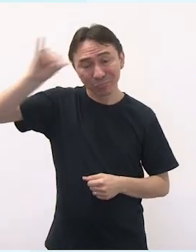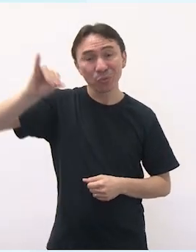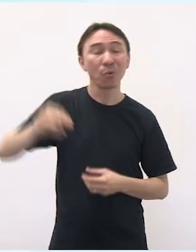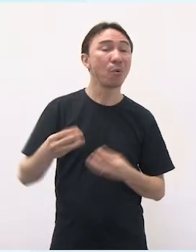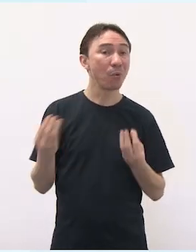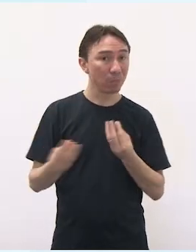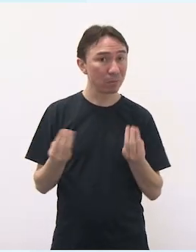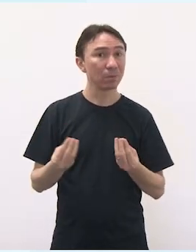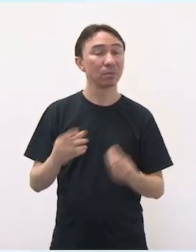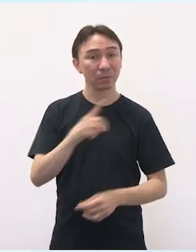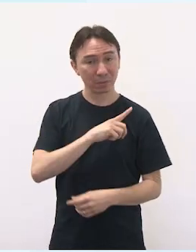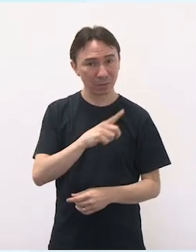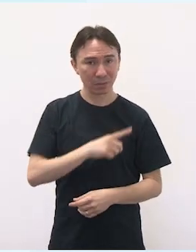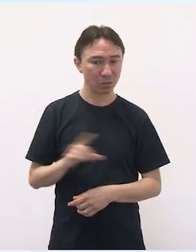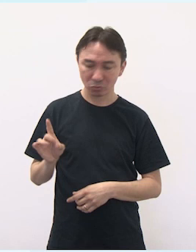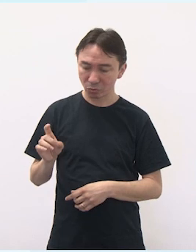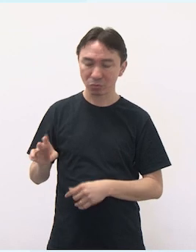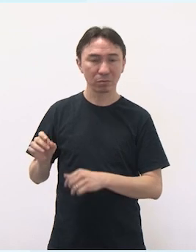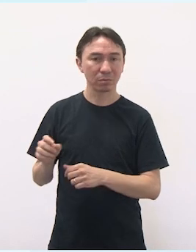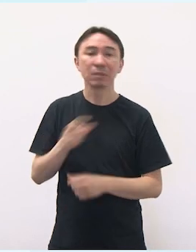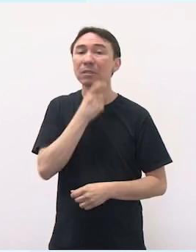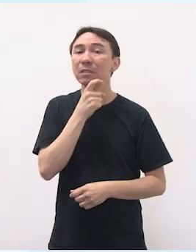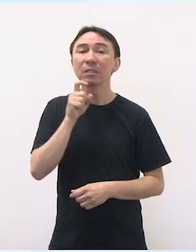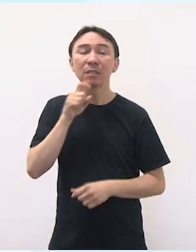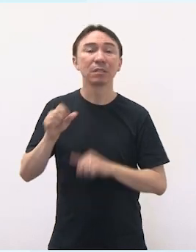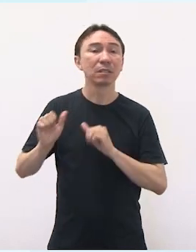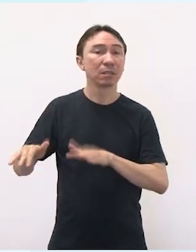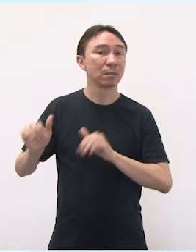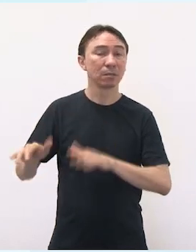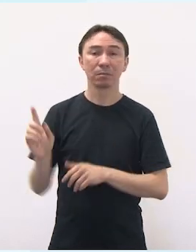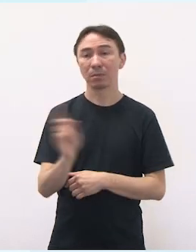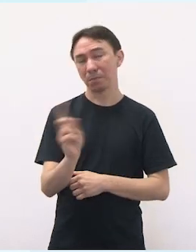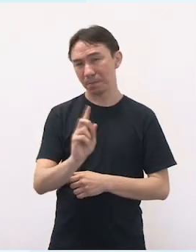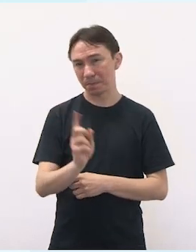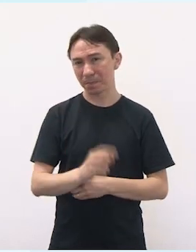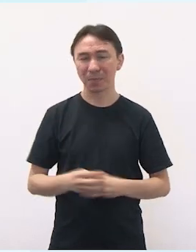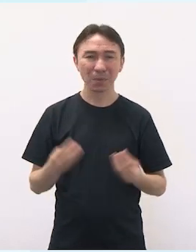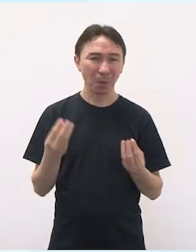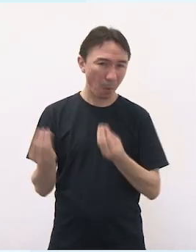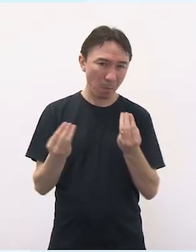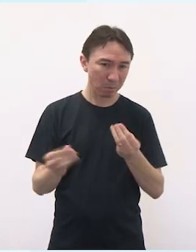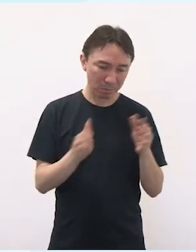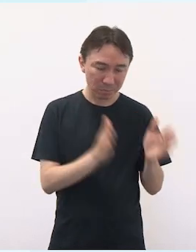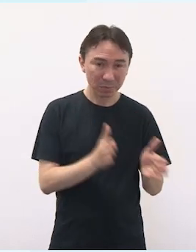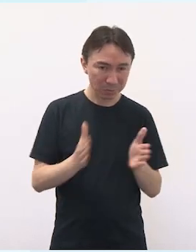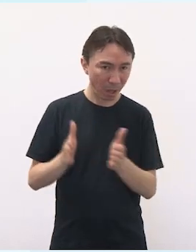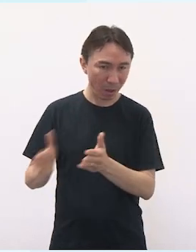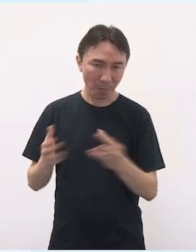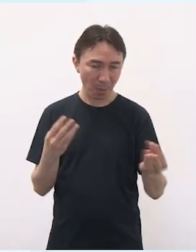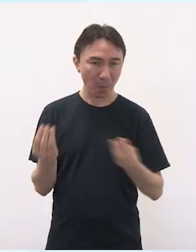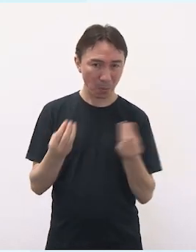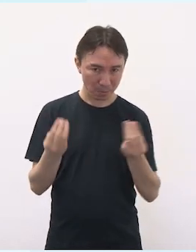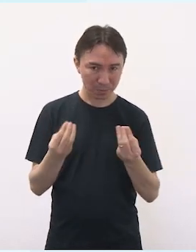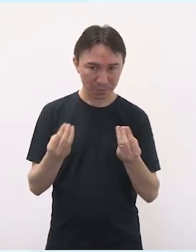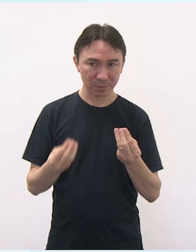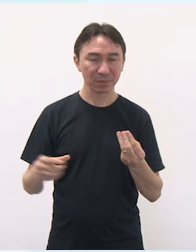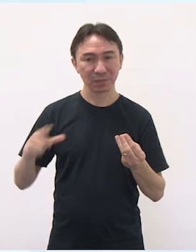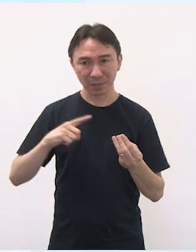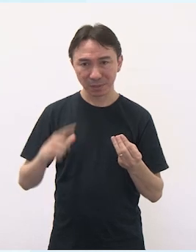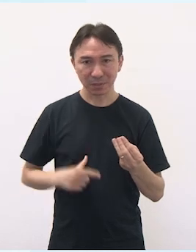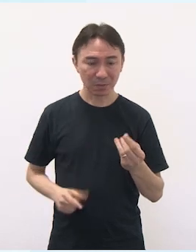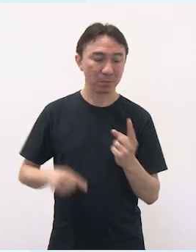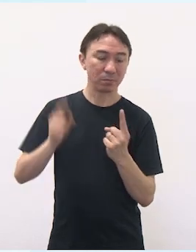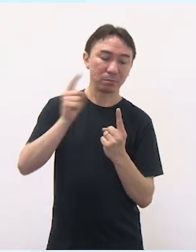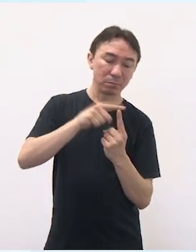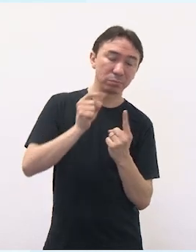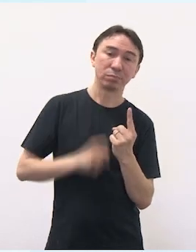Então, como é que foram organizadas essas ações que a gente está sugerindo para vocês? Nós pensamos em 4 ações que a gente chamou